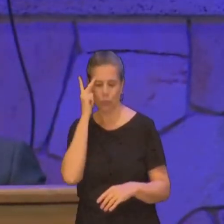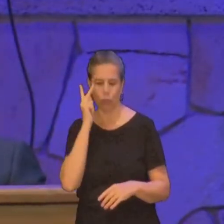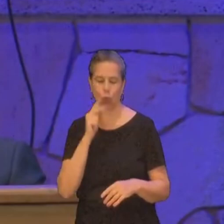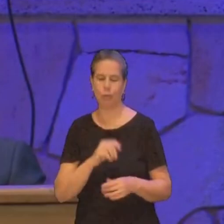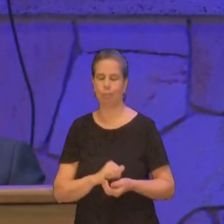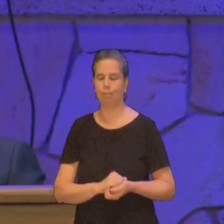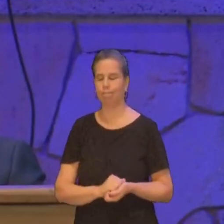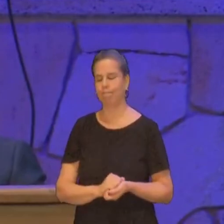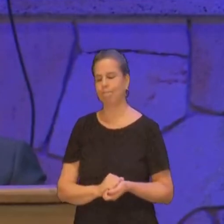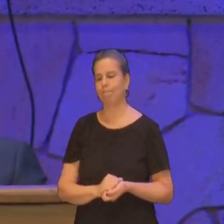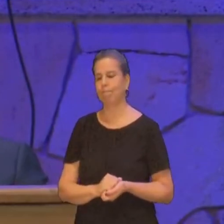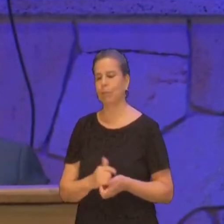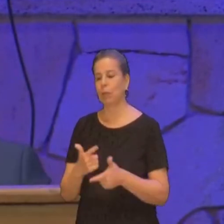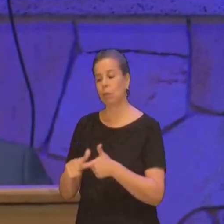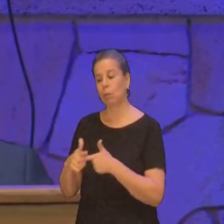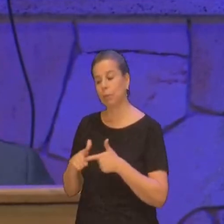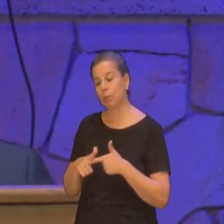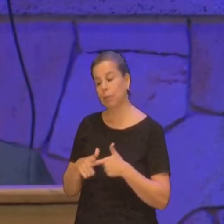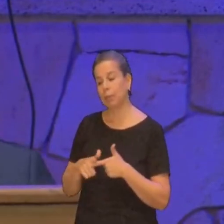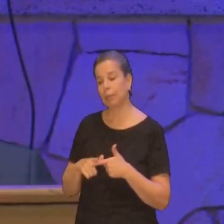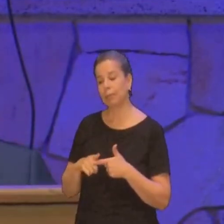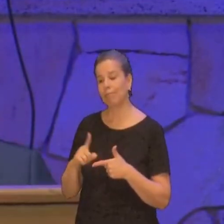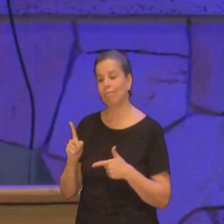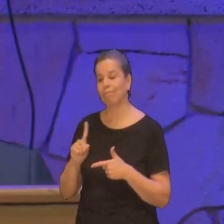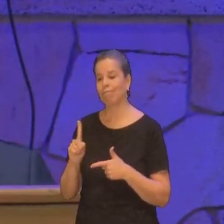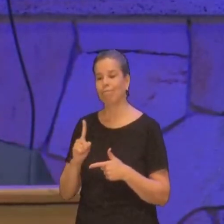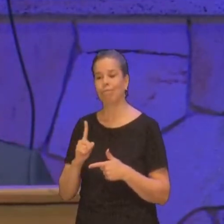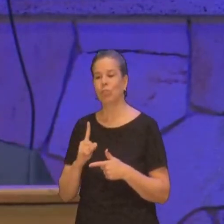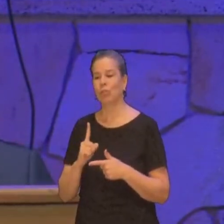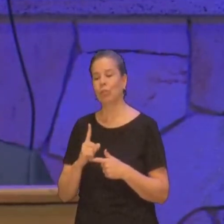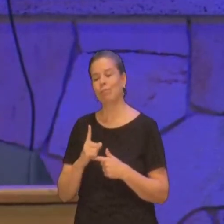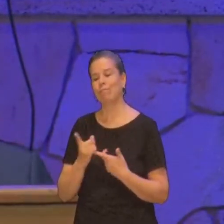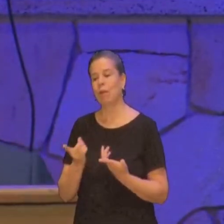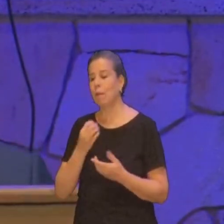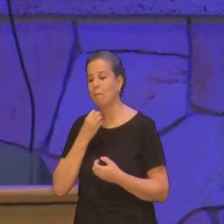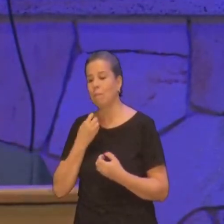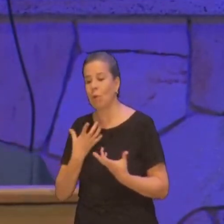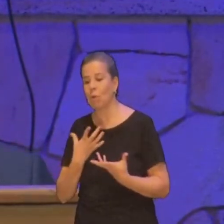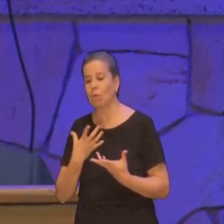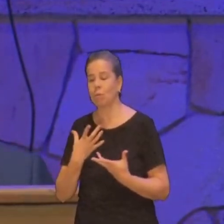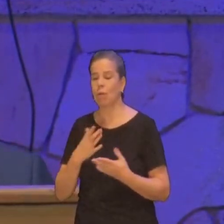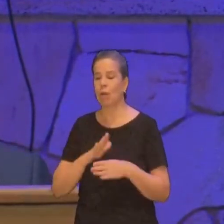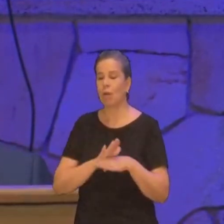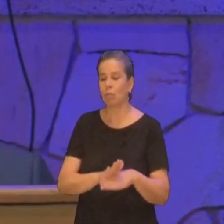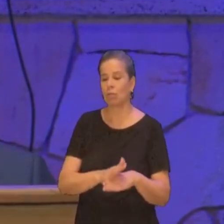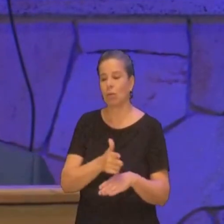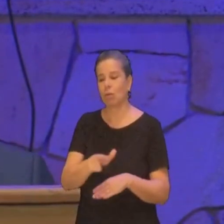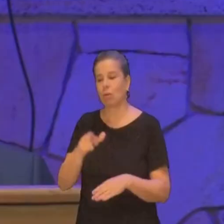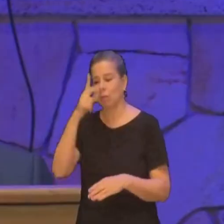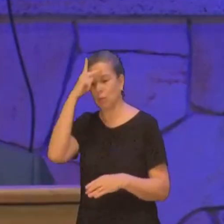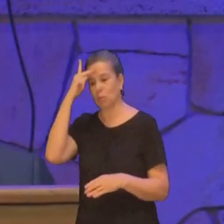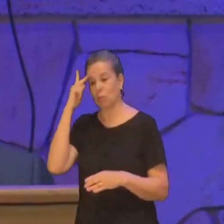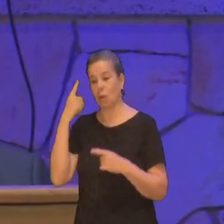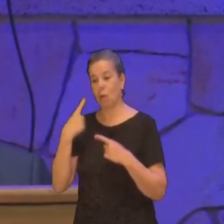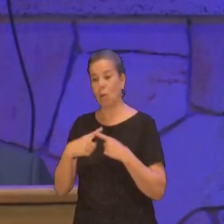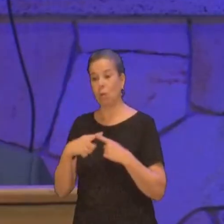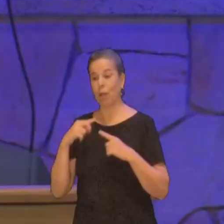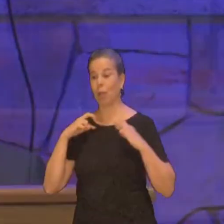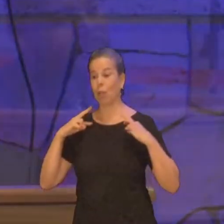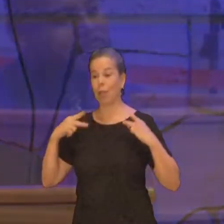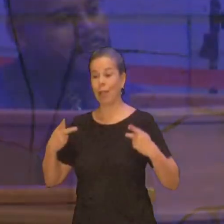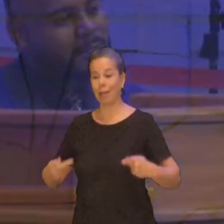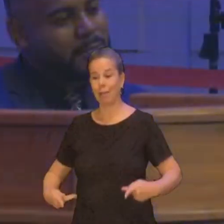A questão é que não é confortável ajudar o outro. Porque a nossa natureza humana é uma natureza